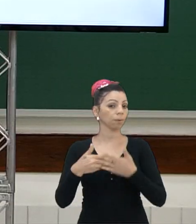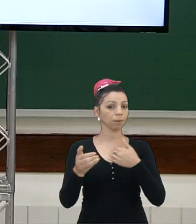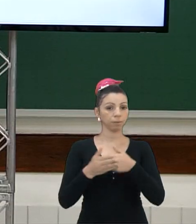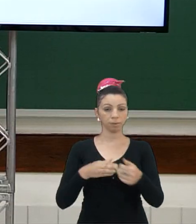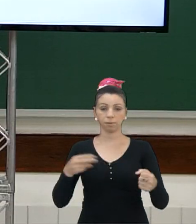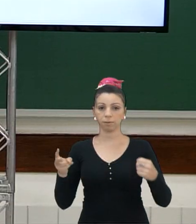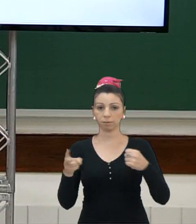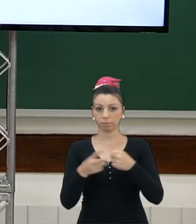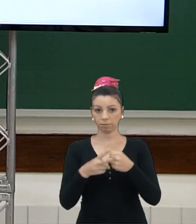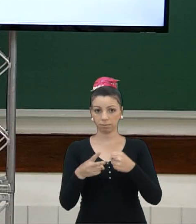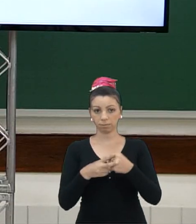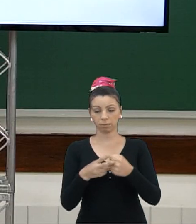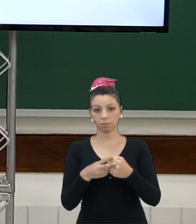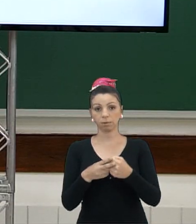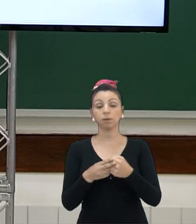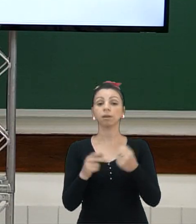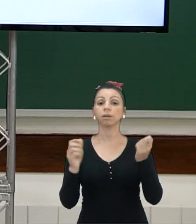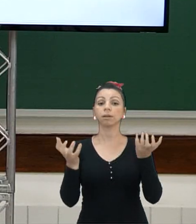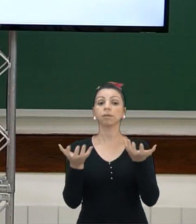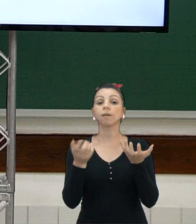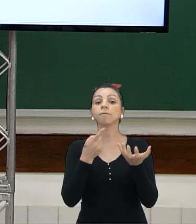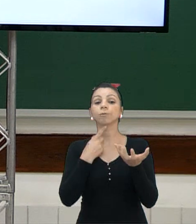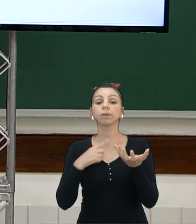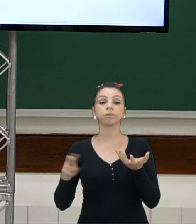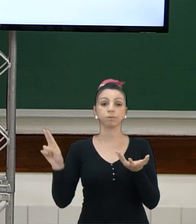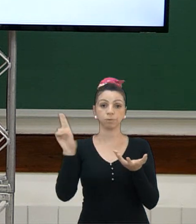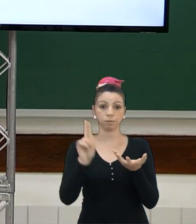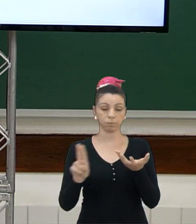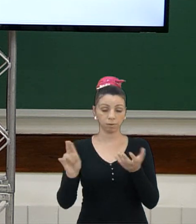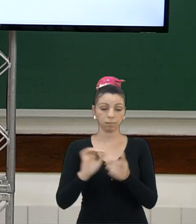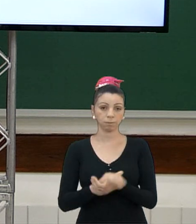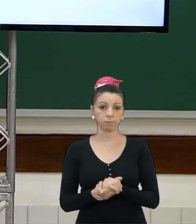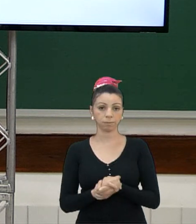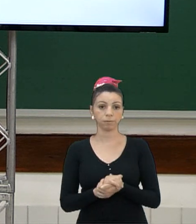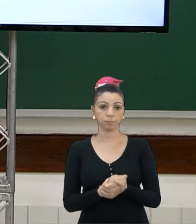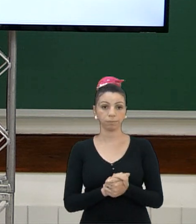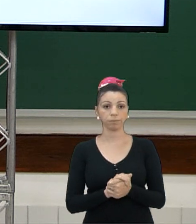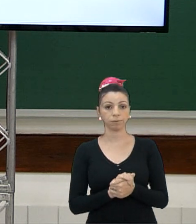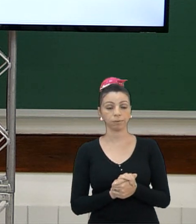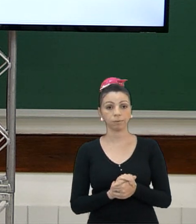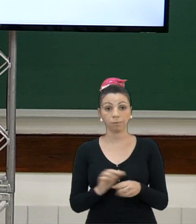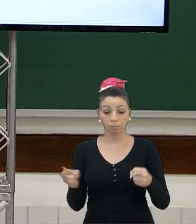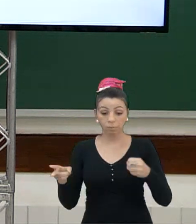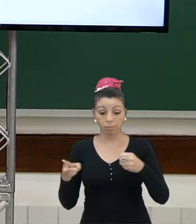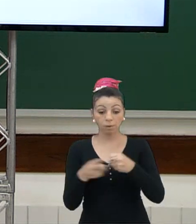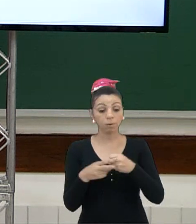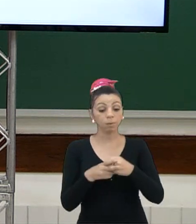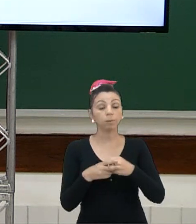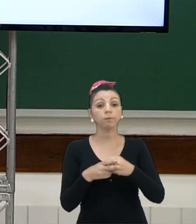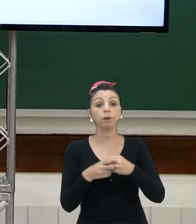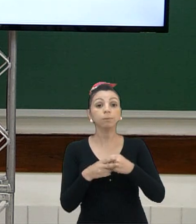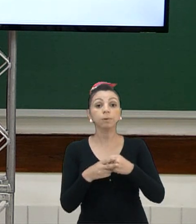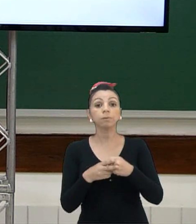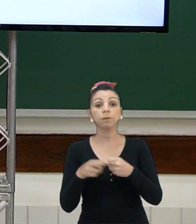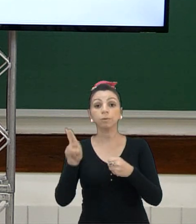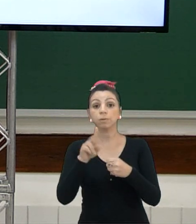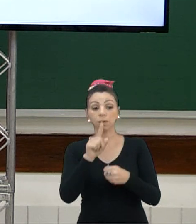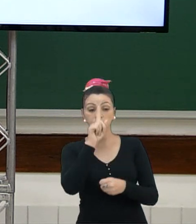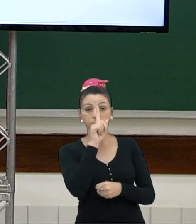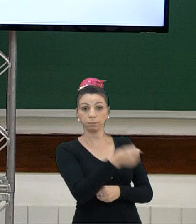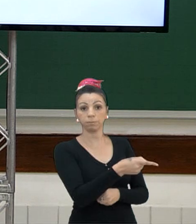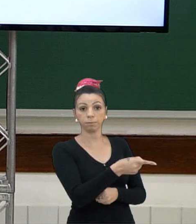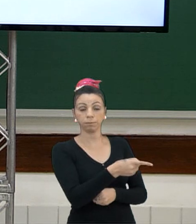verbo que você queira utilizar. Lembrando que esses verbos nós vamos utilizar o quê? No modo imperativo. Lembram? O